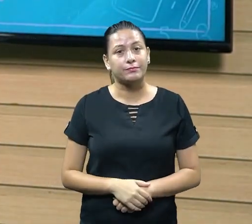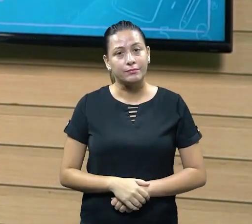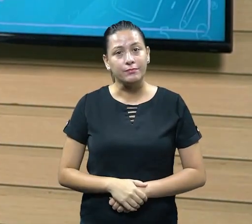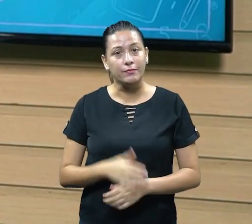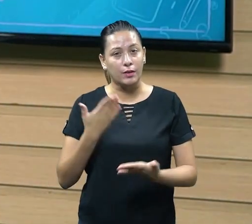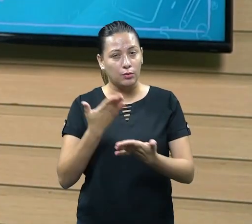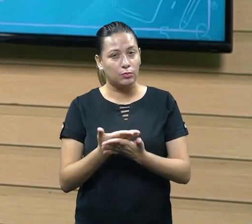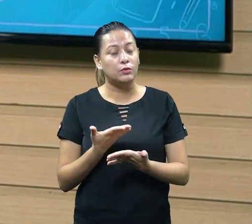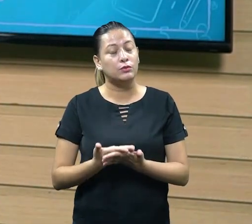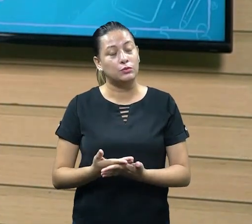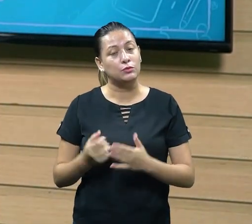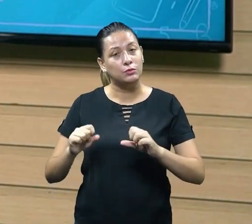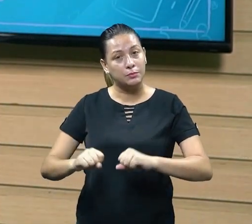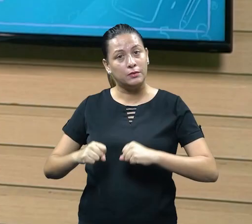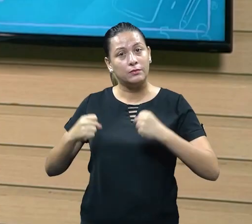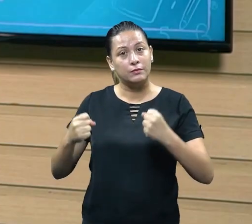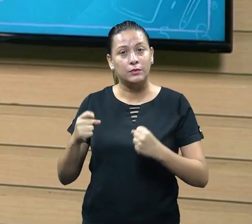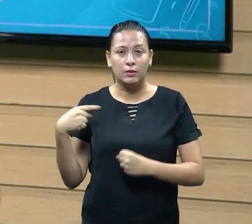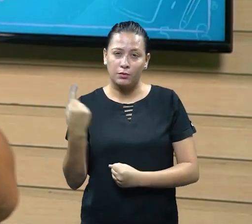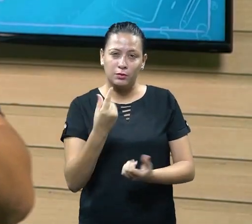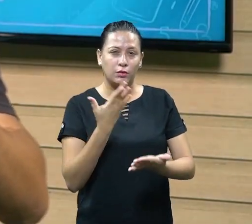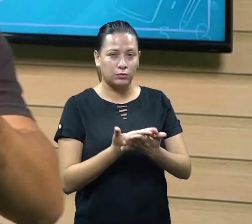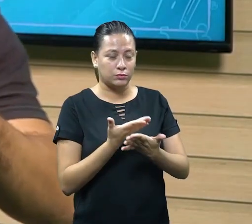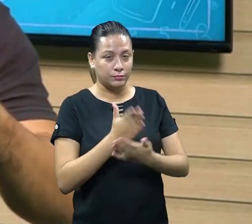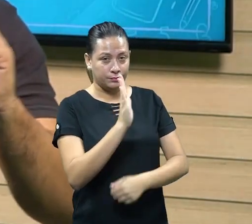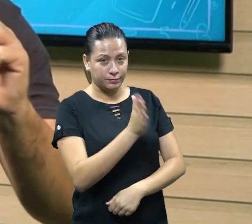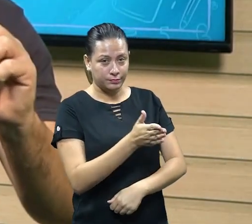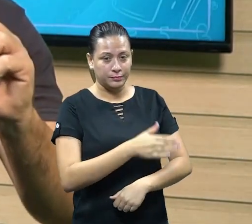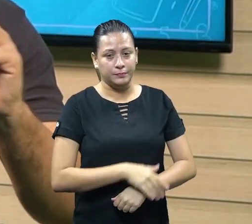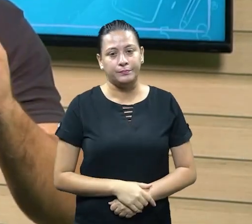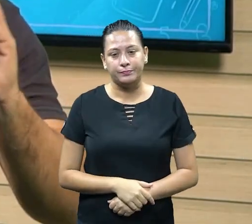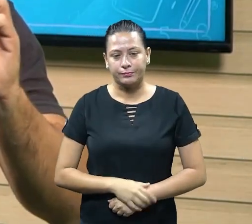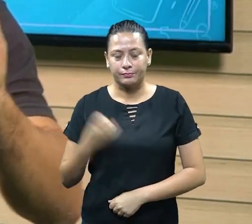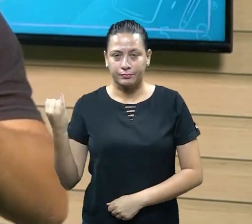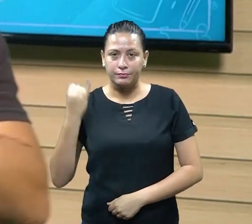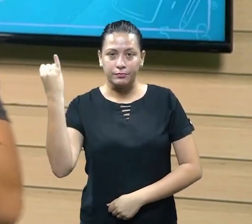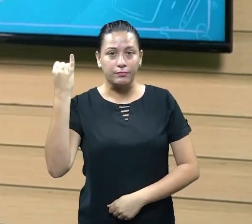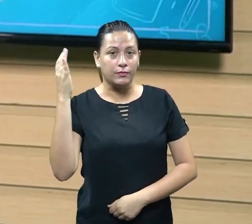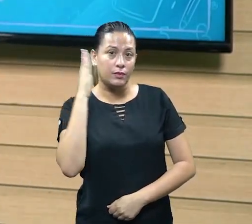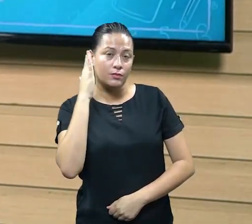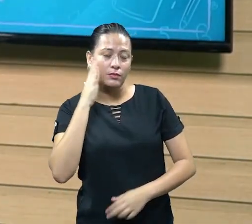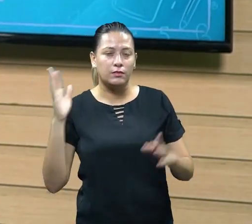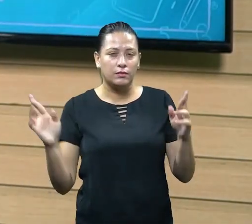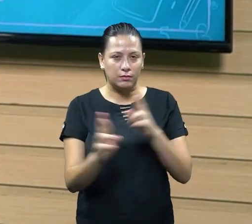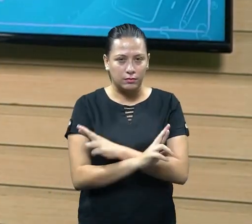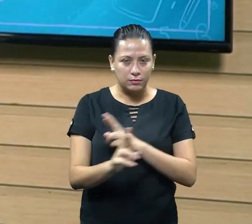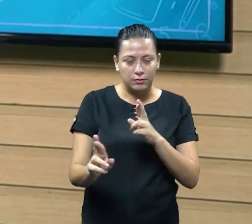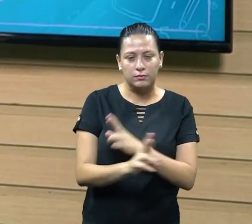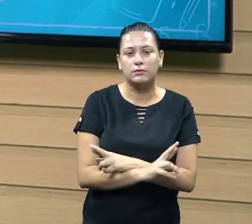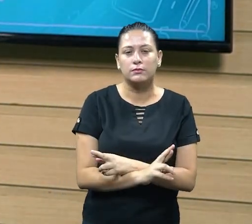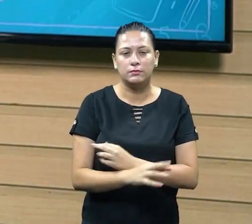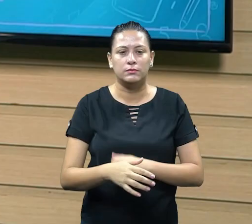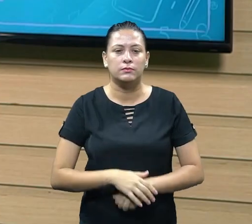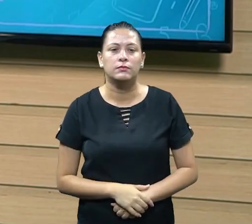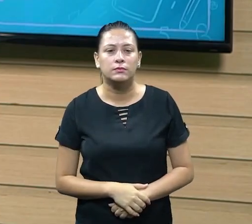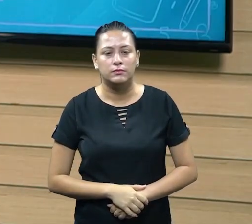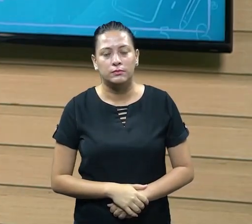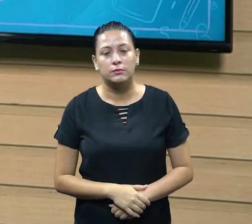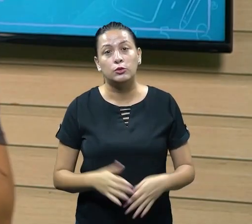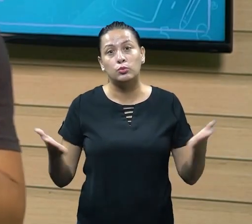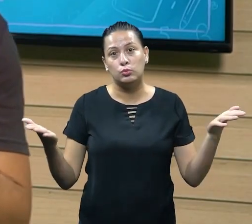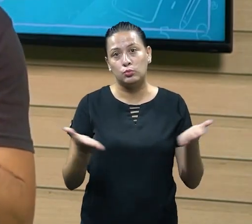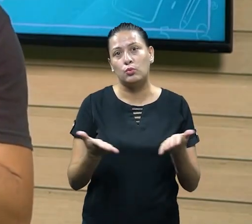falamos. Então é importante que a gente entenda essa relação entre todos os componentes que vão gerar essa nova era, essa visão